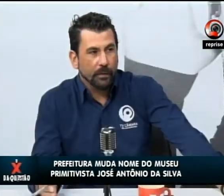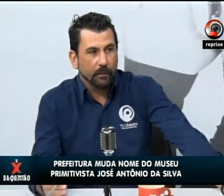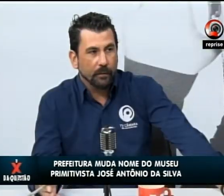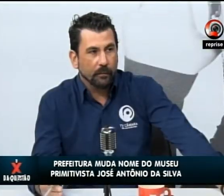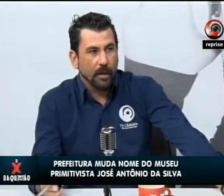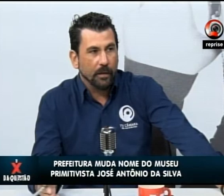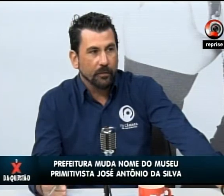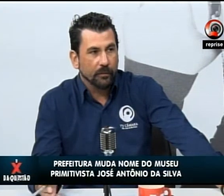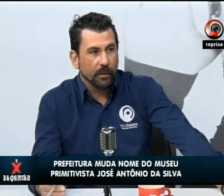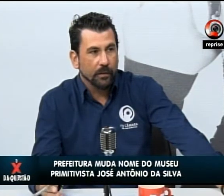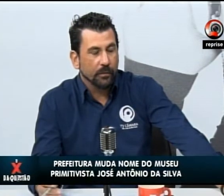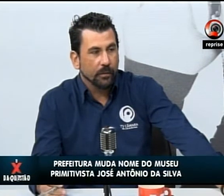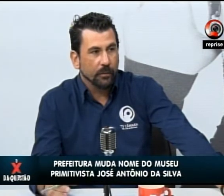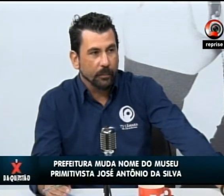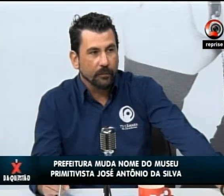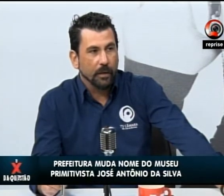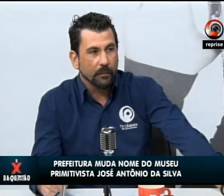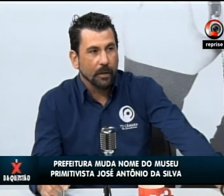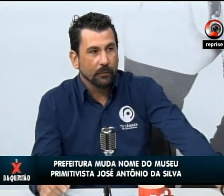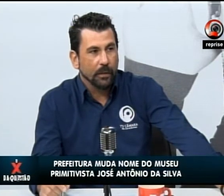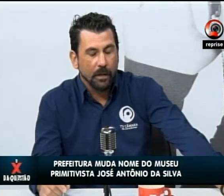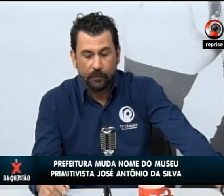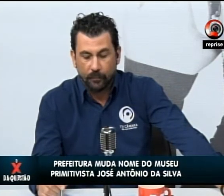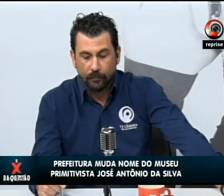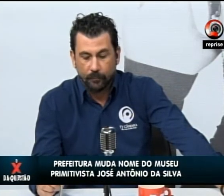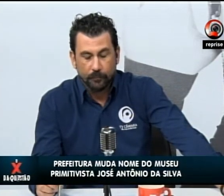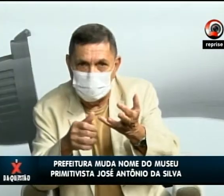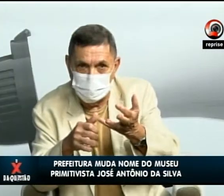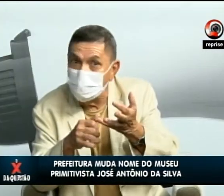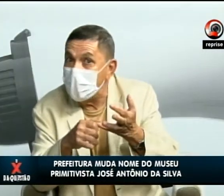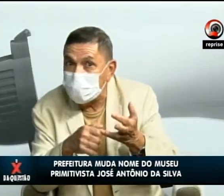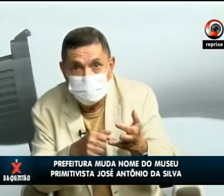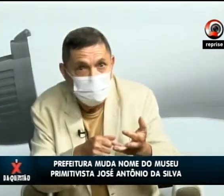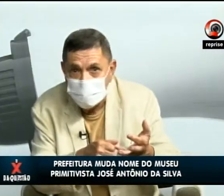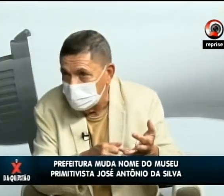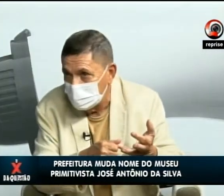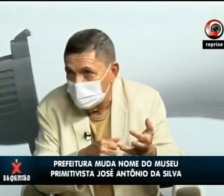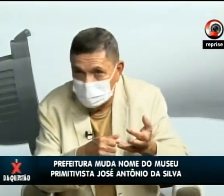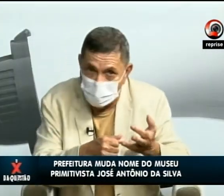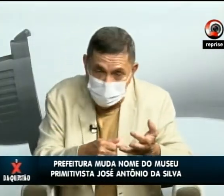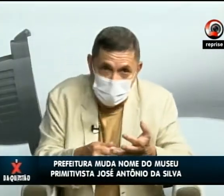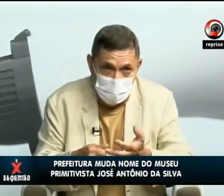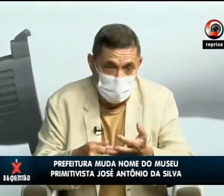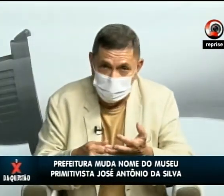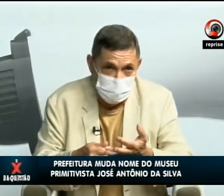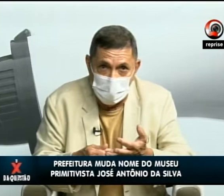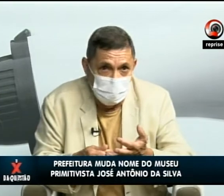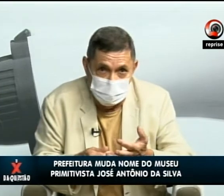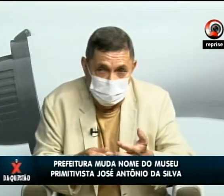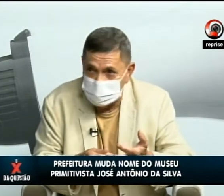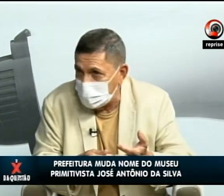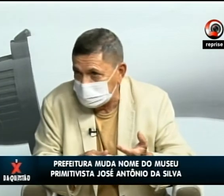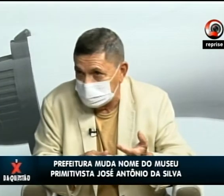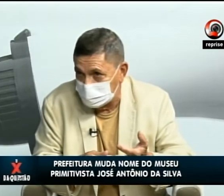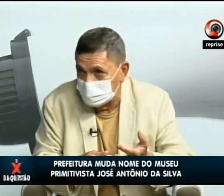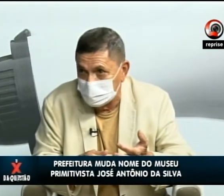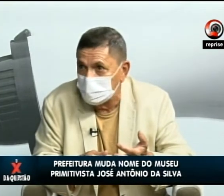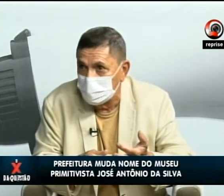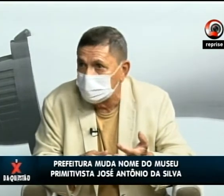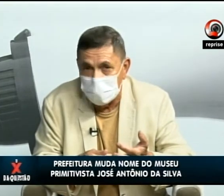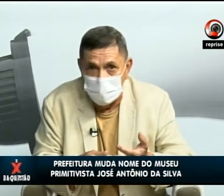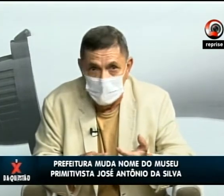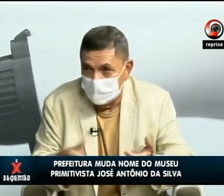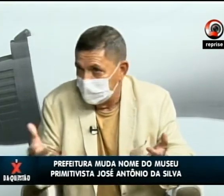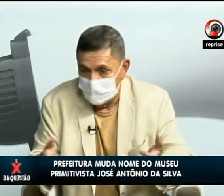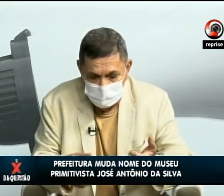obra do Silva né então a sites aí direto especializar os EUA têm quadro no Masp que é o mal é o principal Museu de Arte